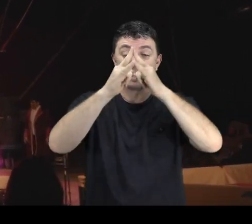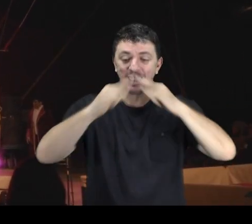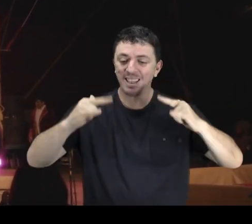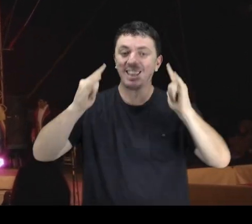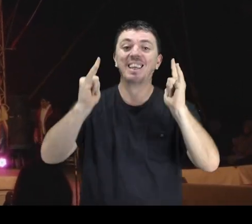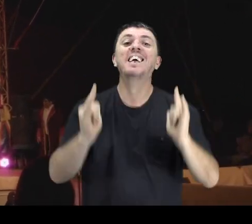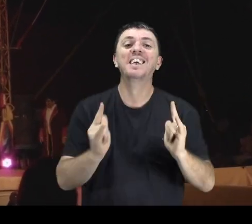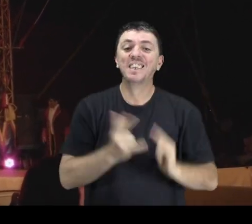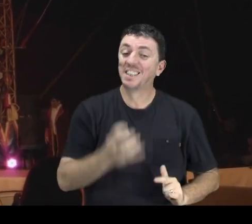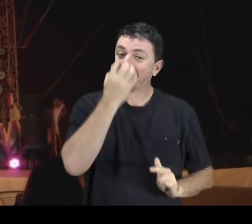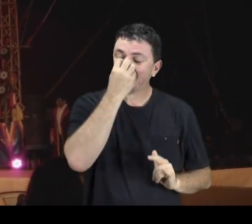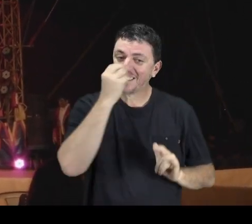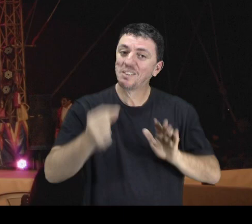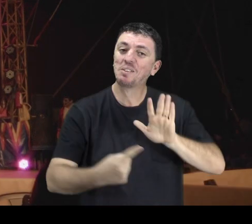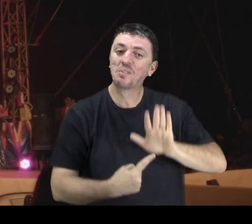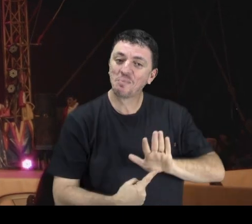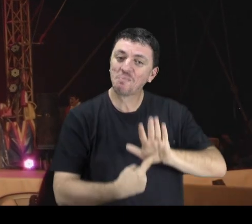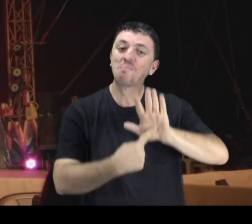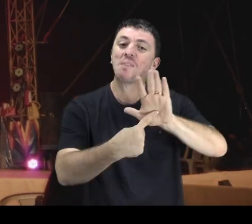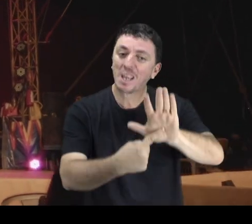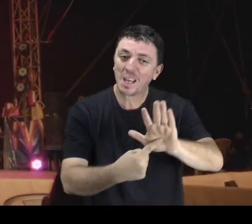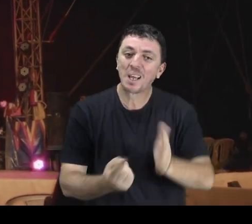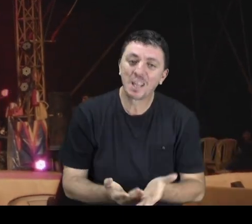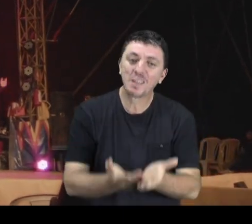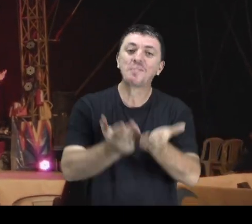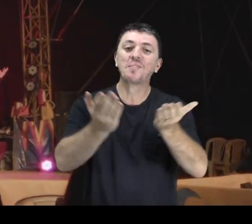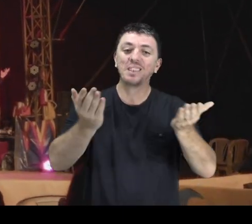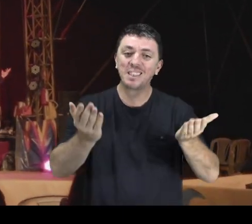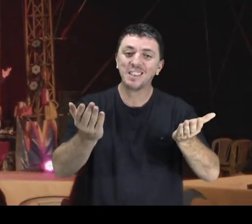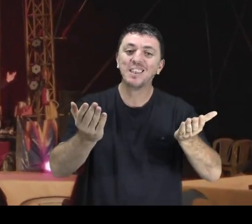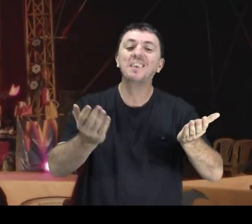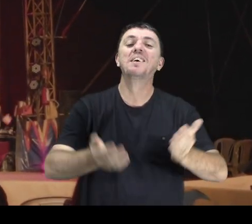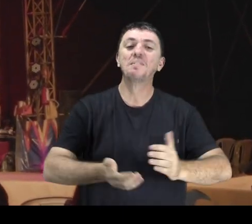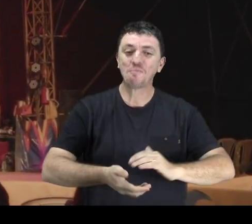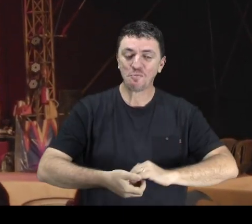Circo Universo, o grupo Circo